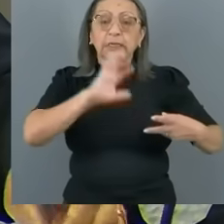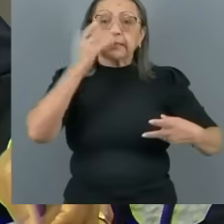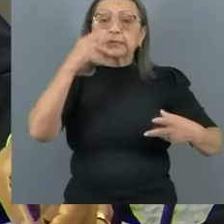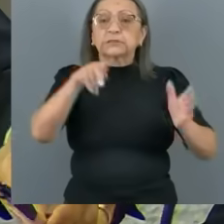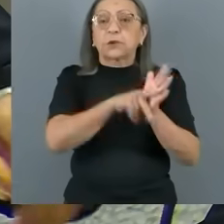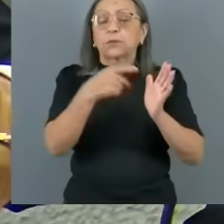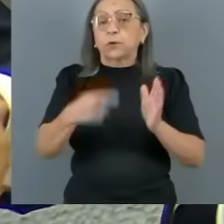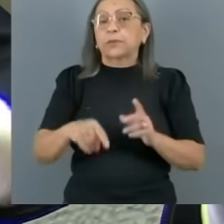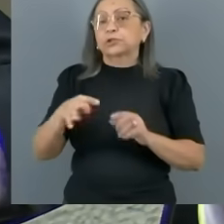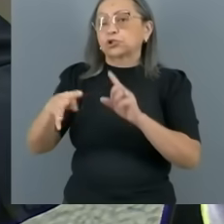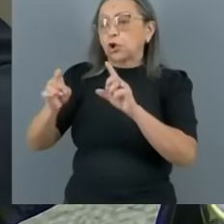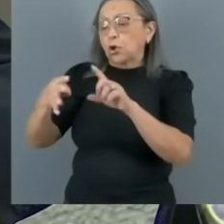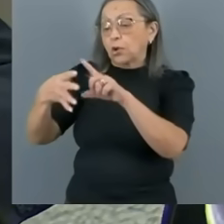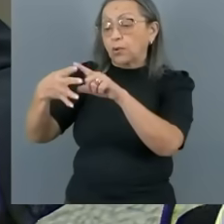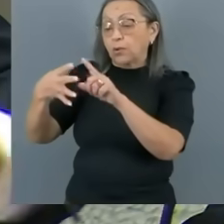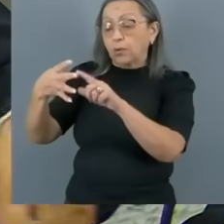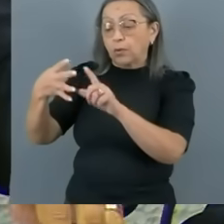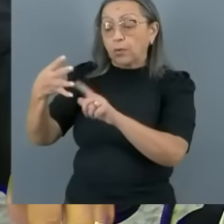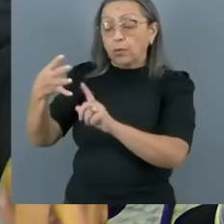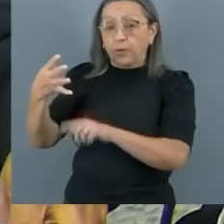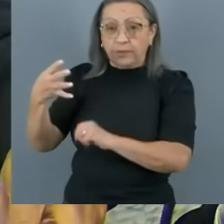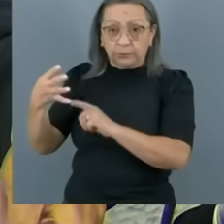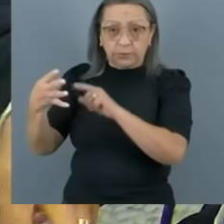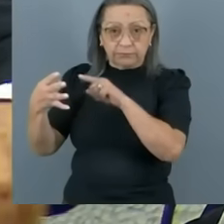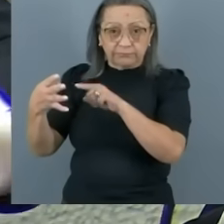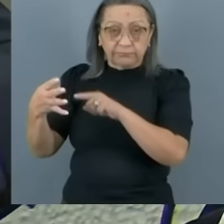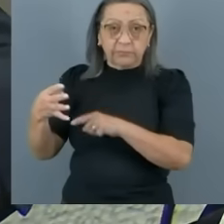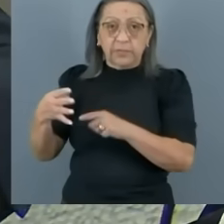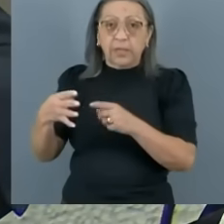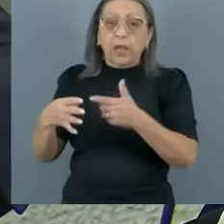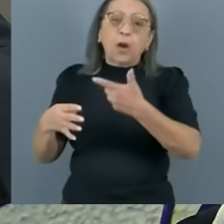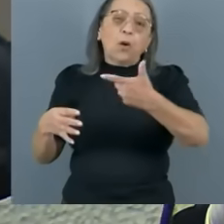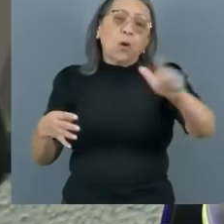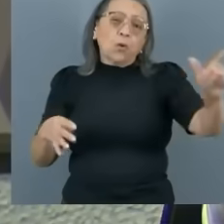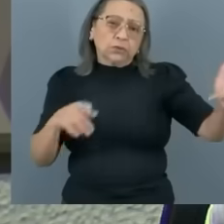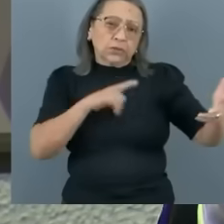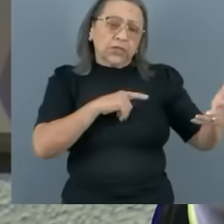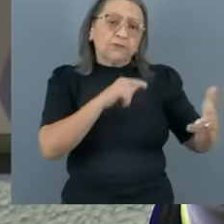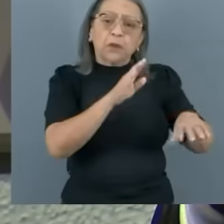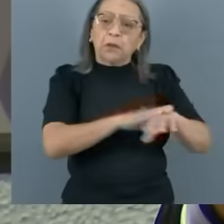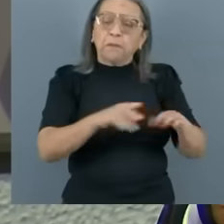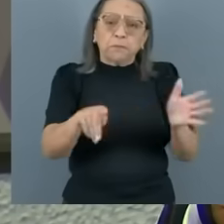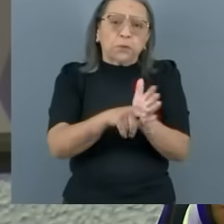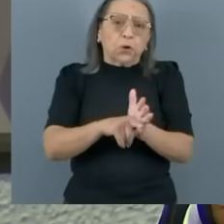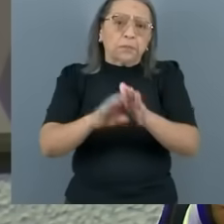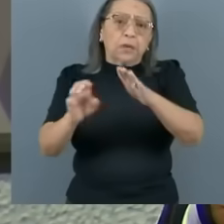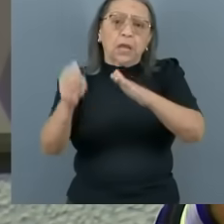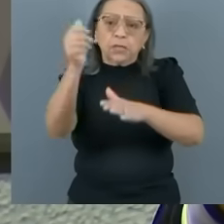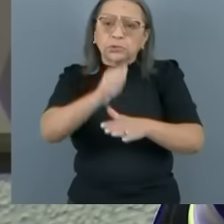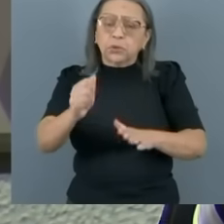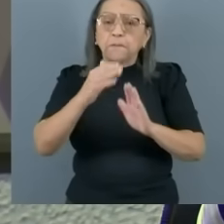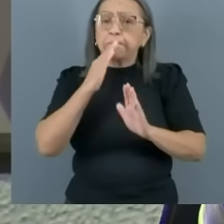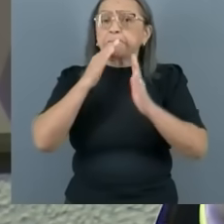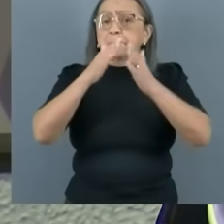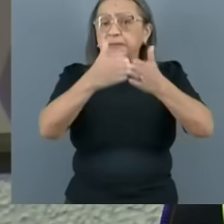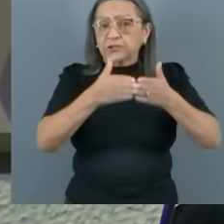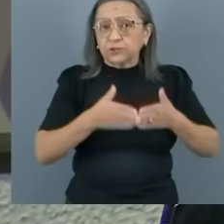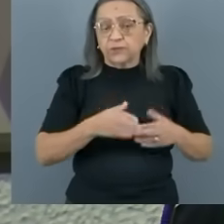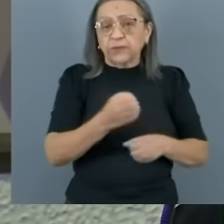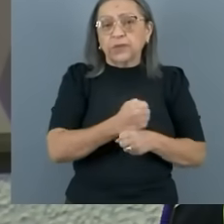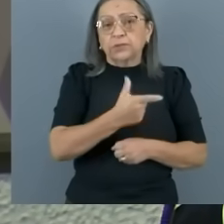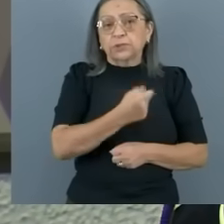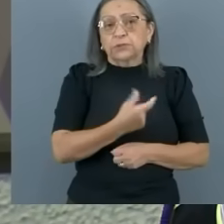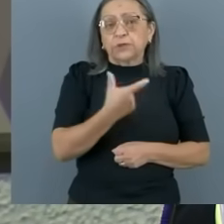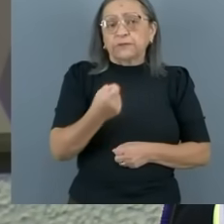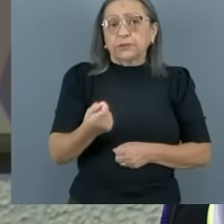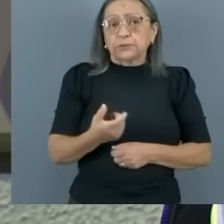senhora Márcia. As outras foram a pedido da entidade, que foi do ano de 2020 e não... Não está